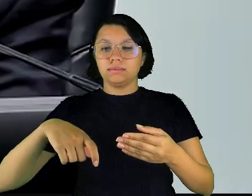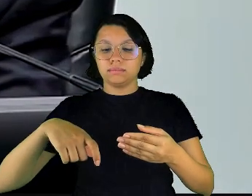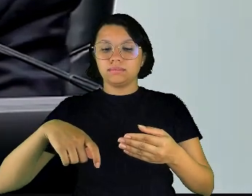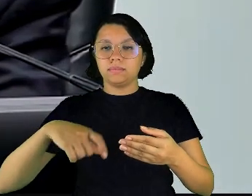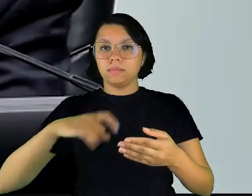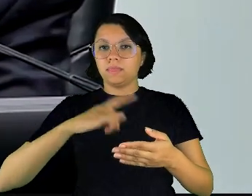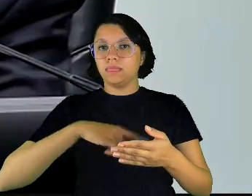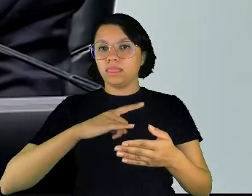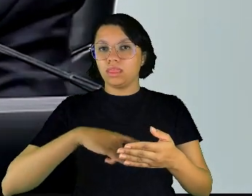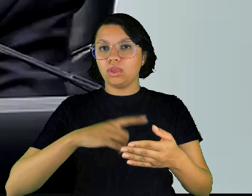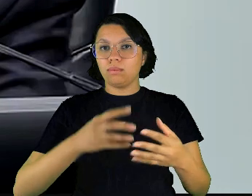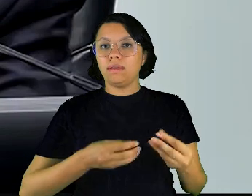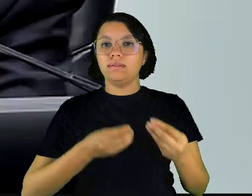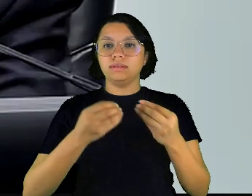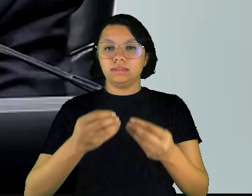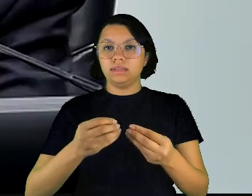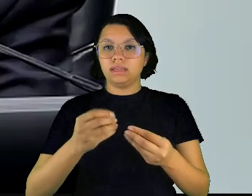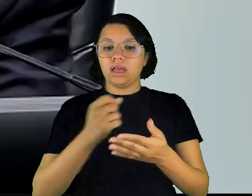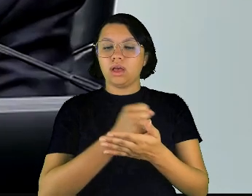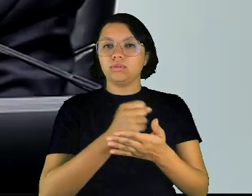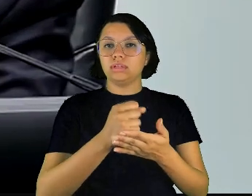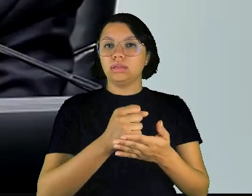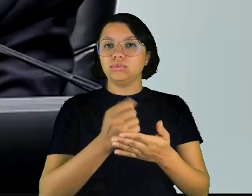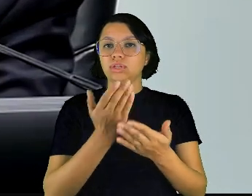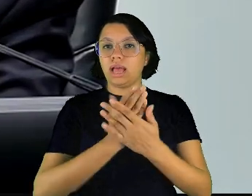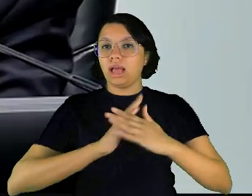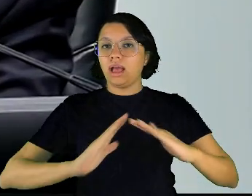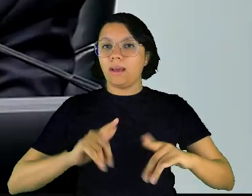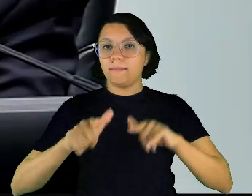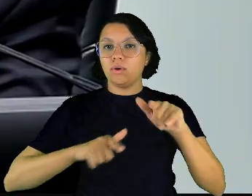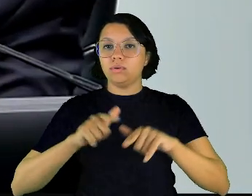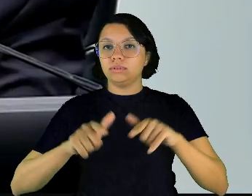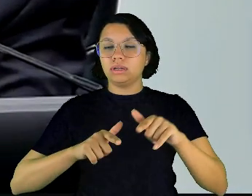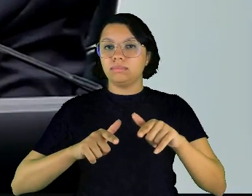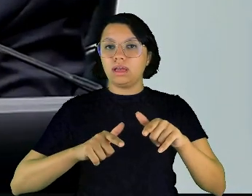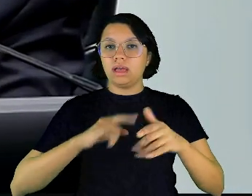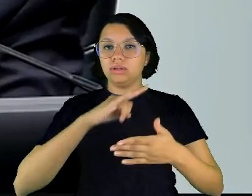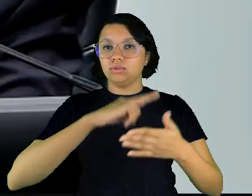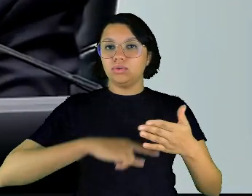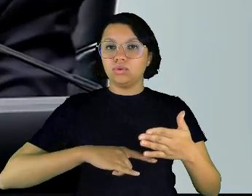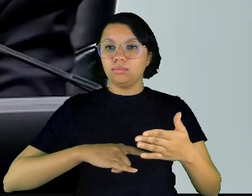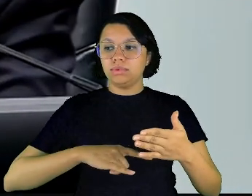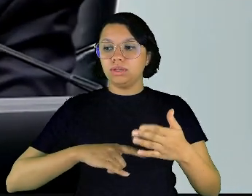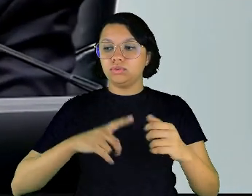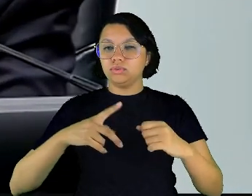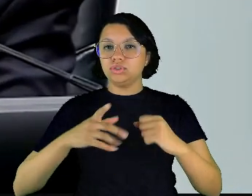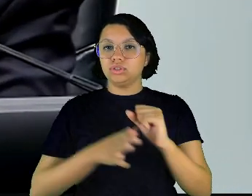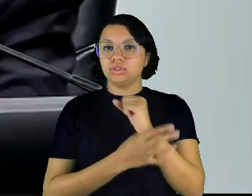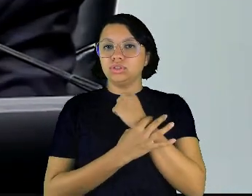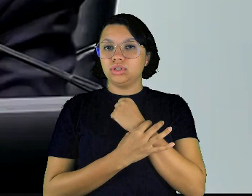termo de rescisão de contrato de trabalho e guias de seguro-desemprego. Quer dizer, aqui